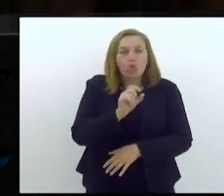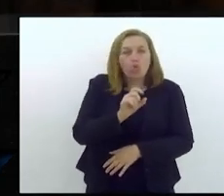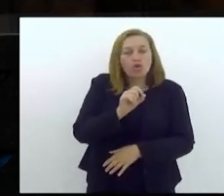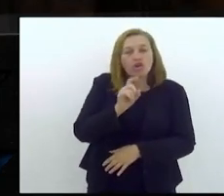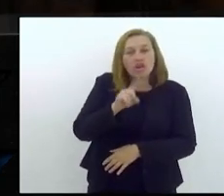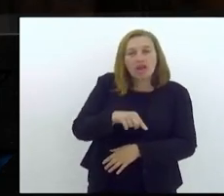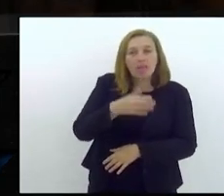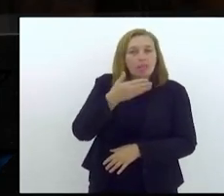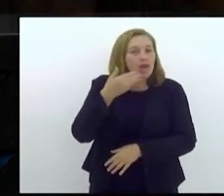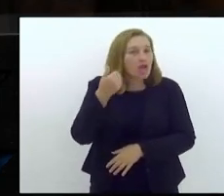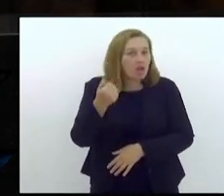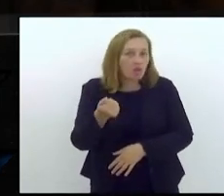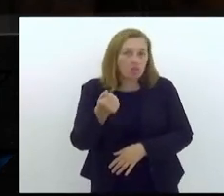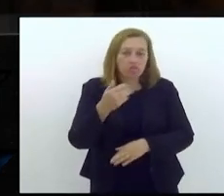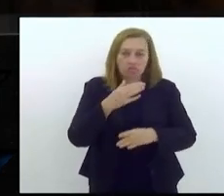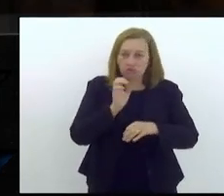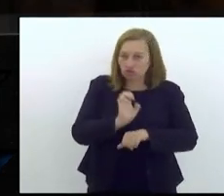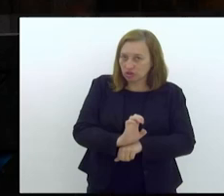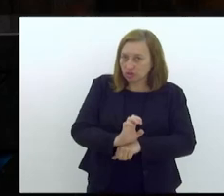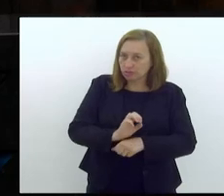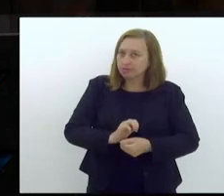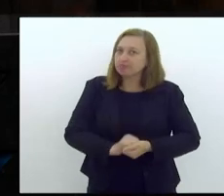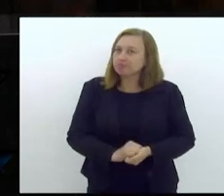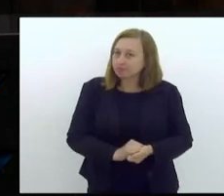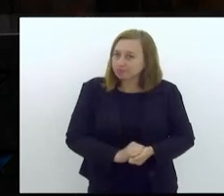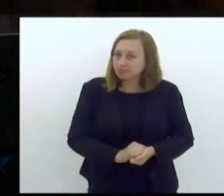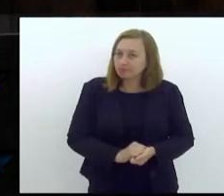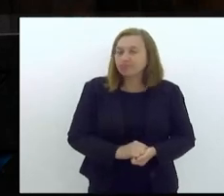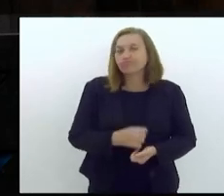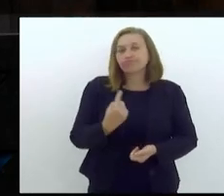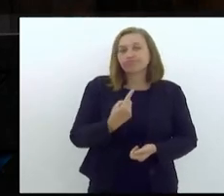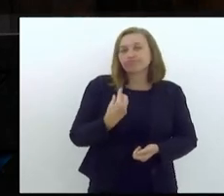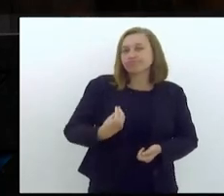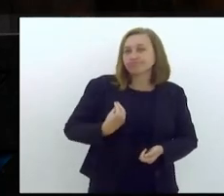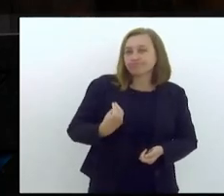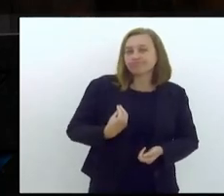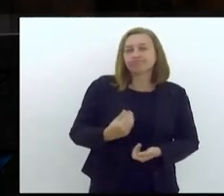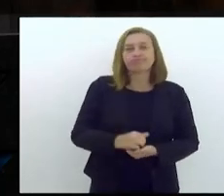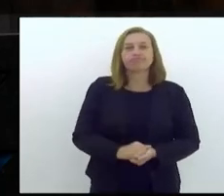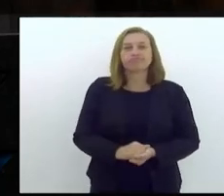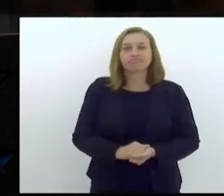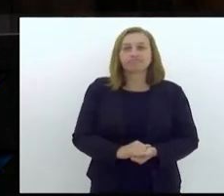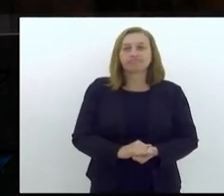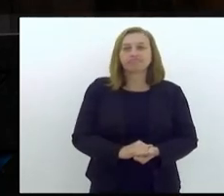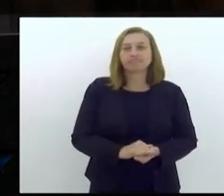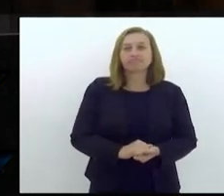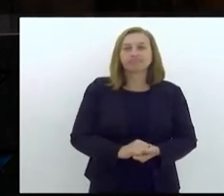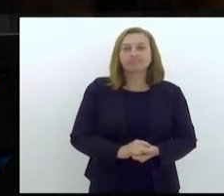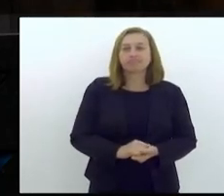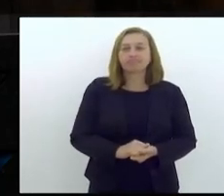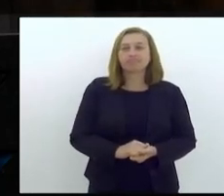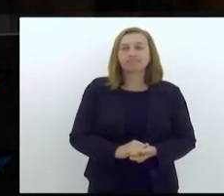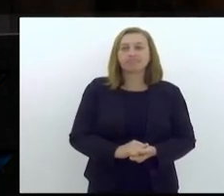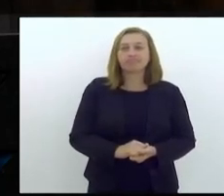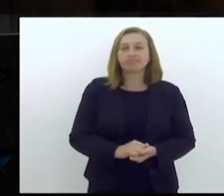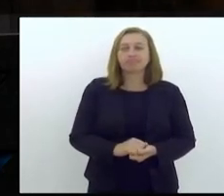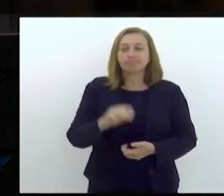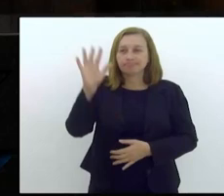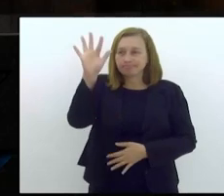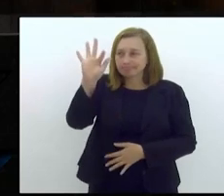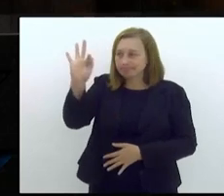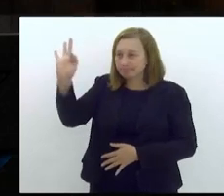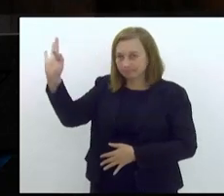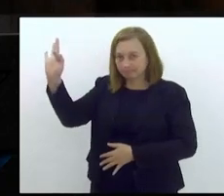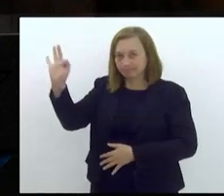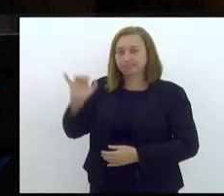melhor para o estado nós vivemos numa federação